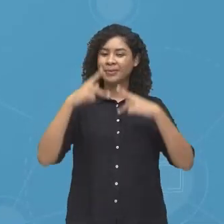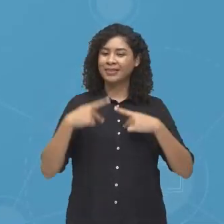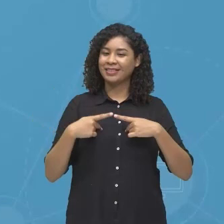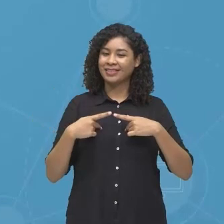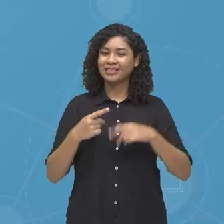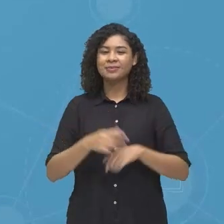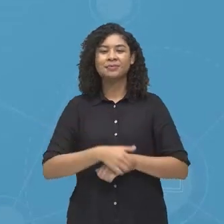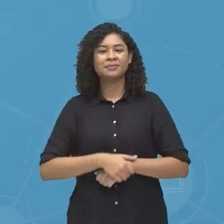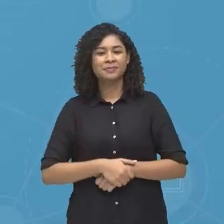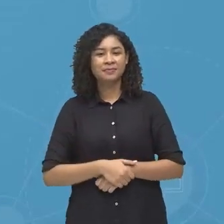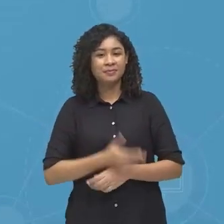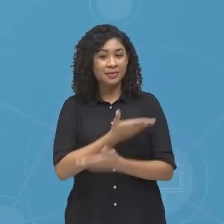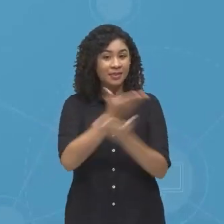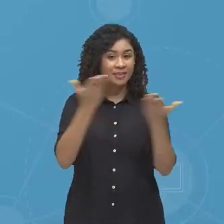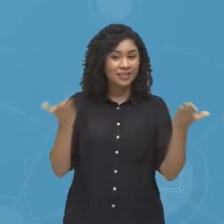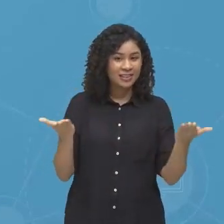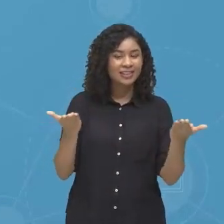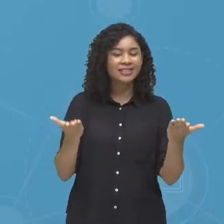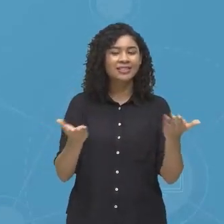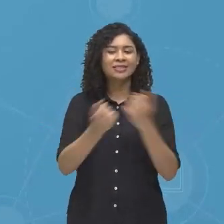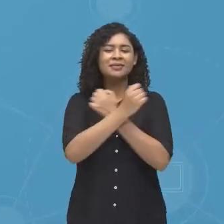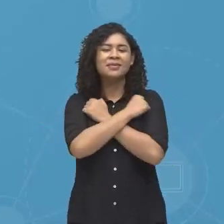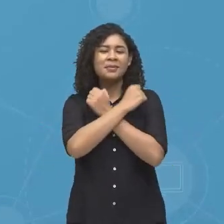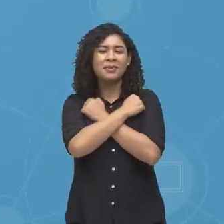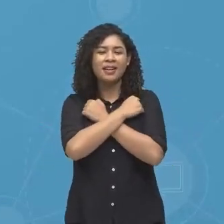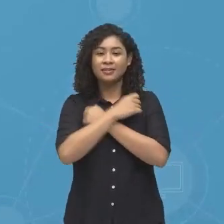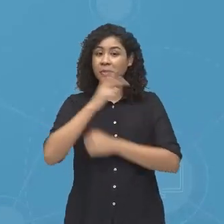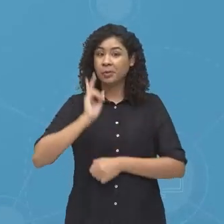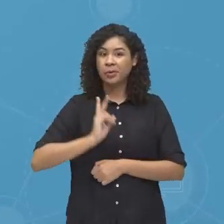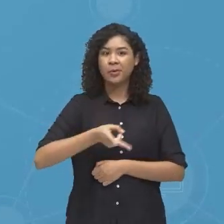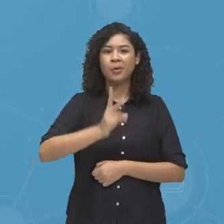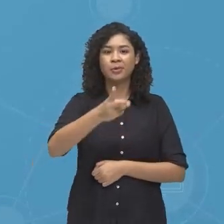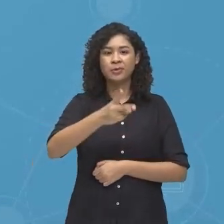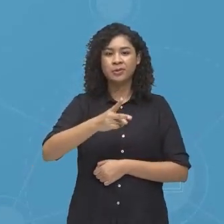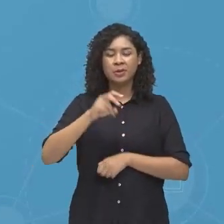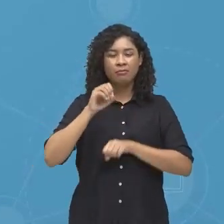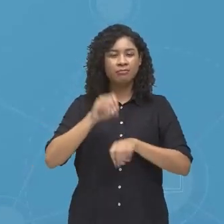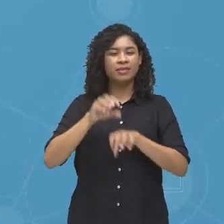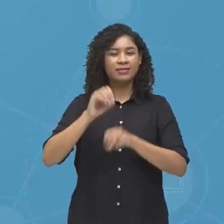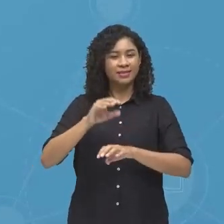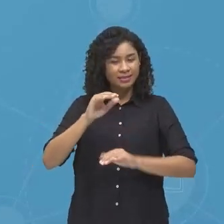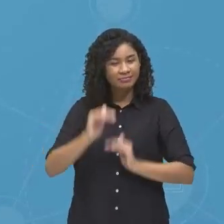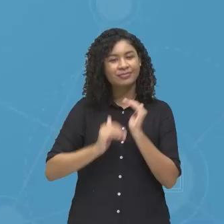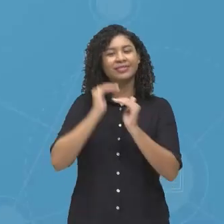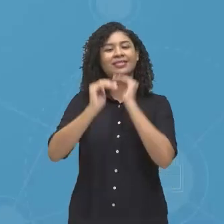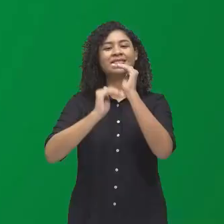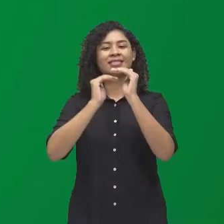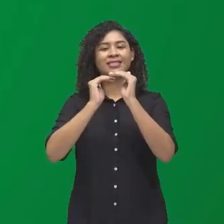A você, um grande abraço. E vamos que vamos, construindo juntos educação.